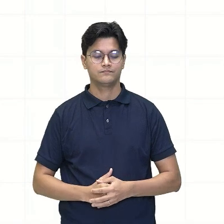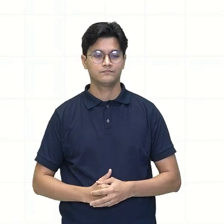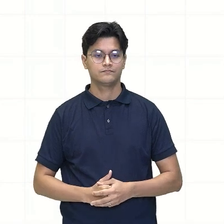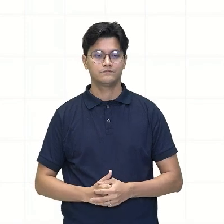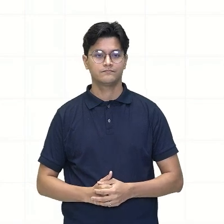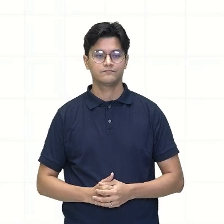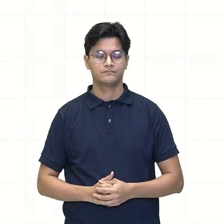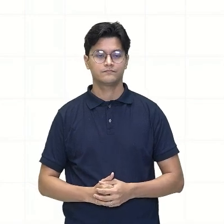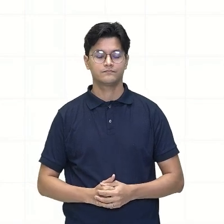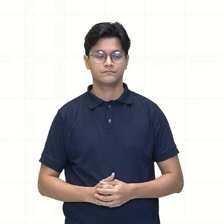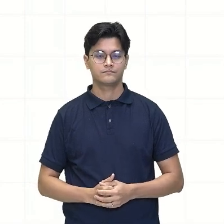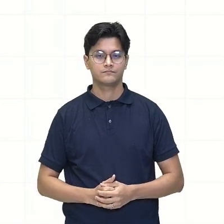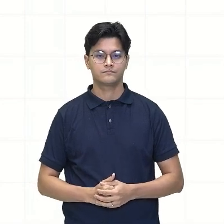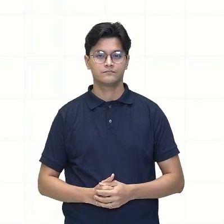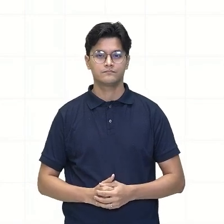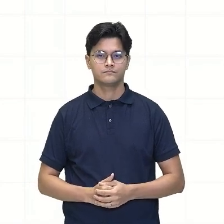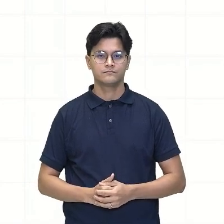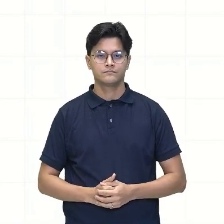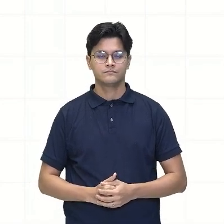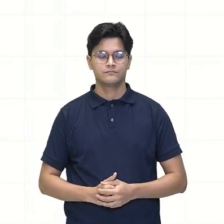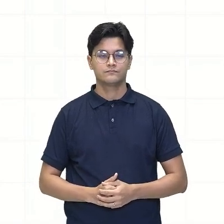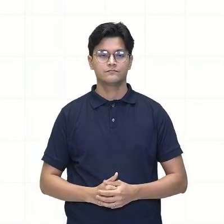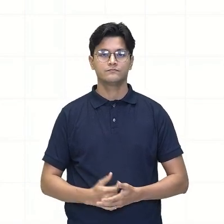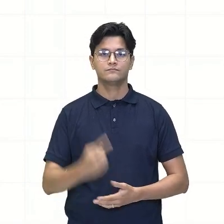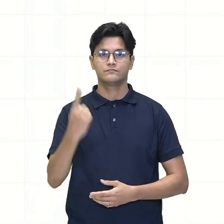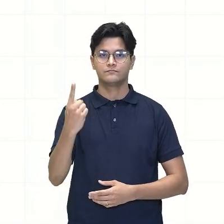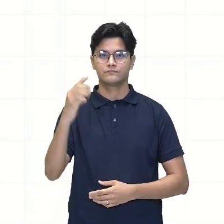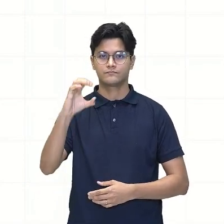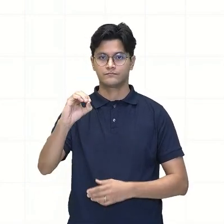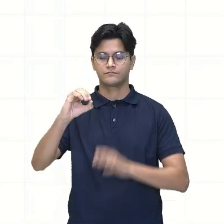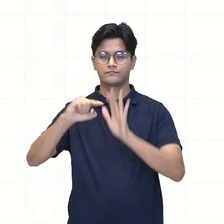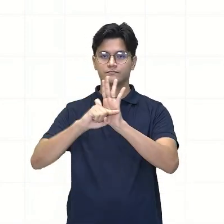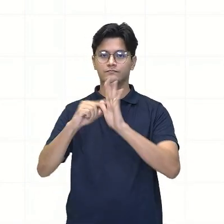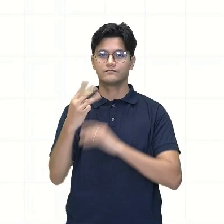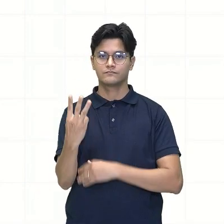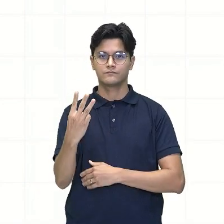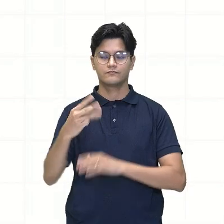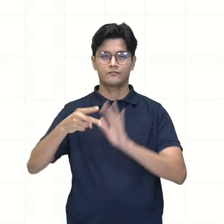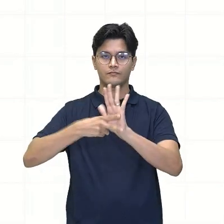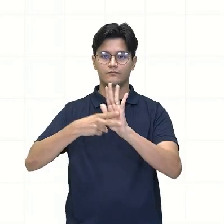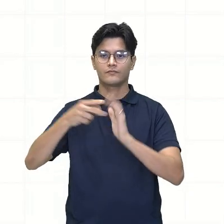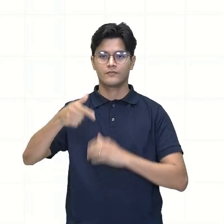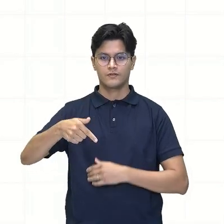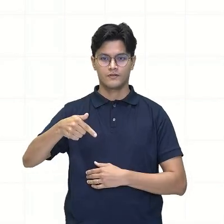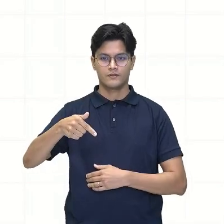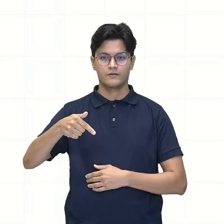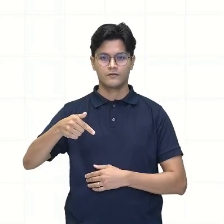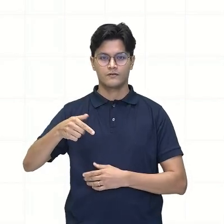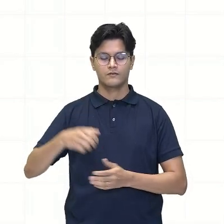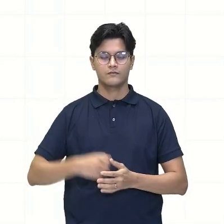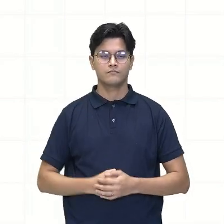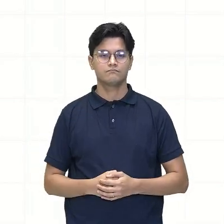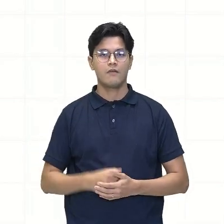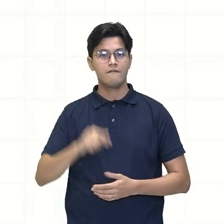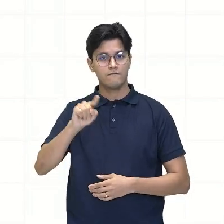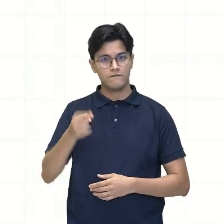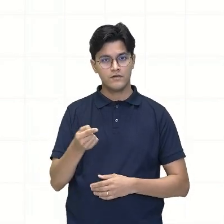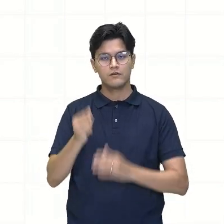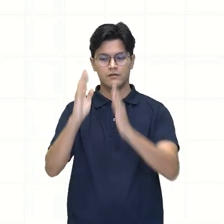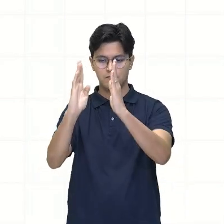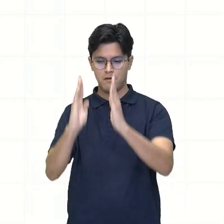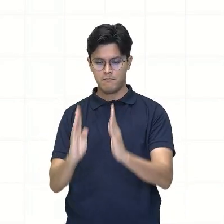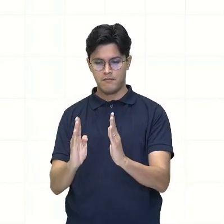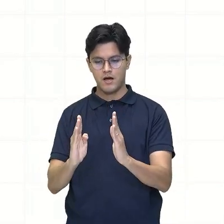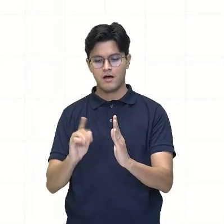aqui vai ficar valendo 10. 10 menos 3, 7. A vírgula já vem na mesma direção.